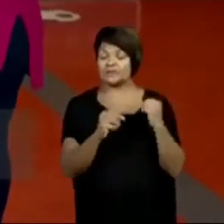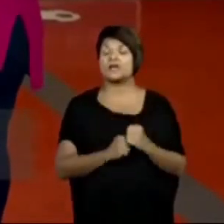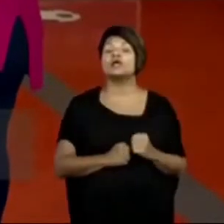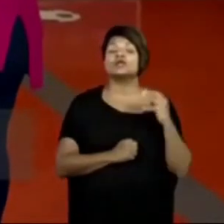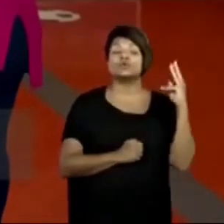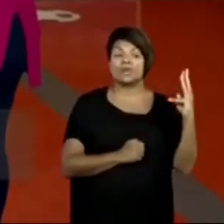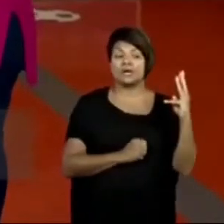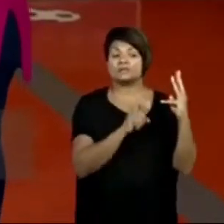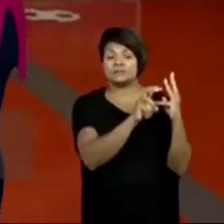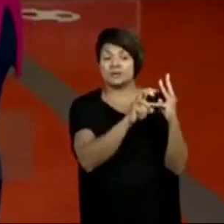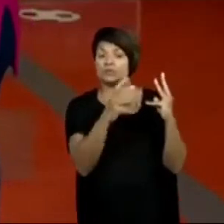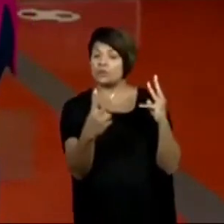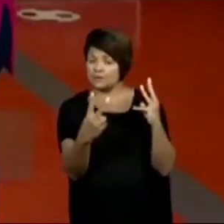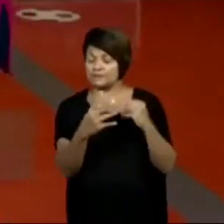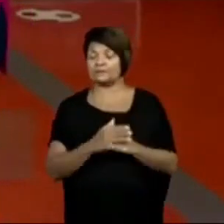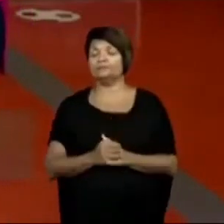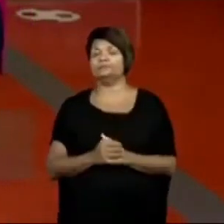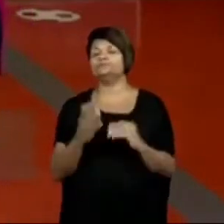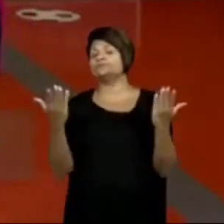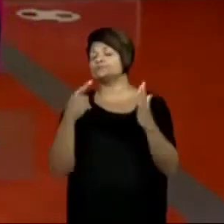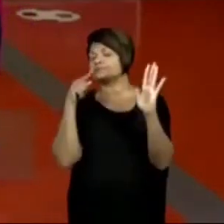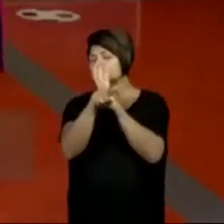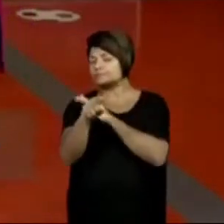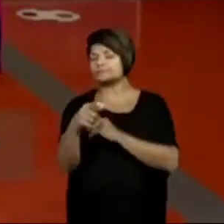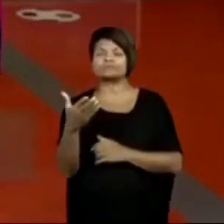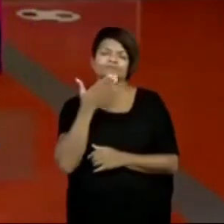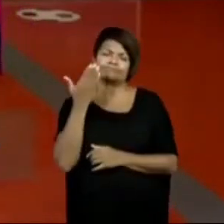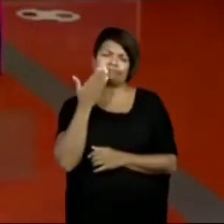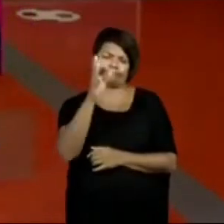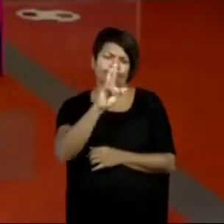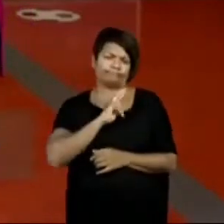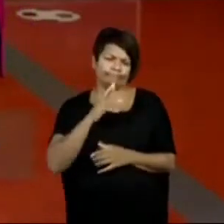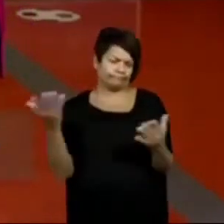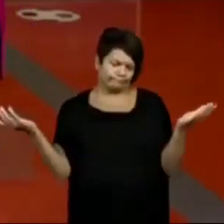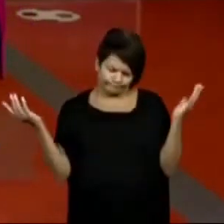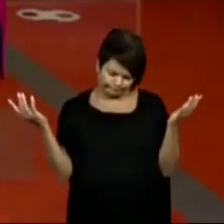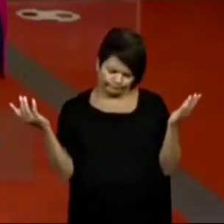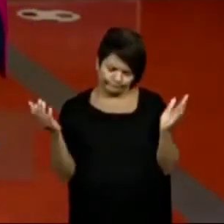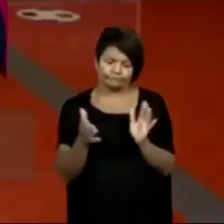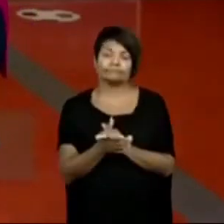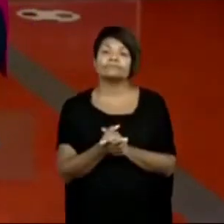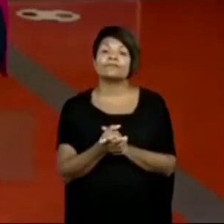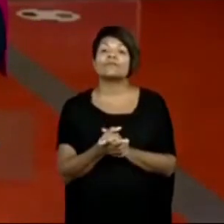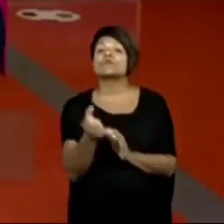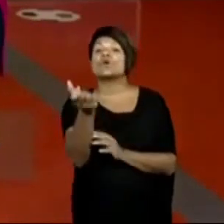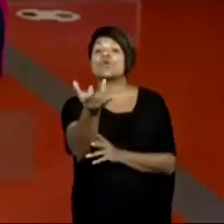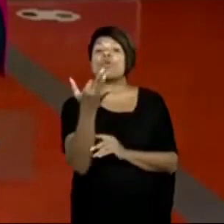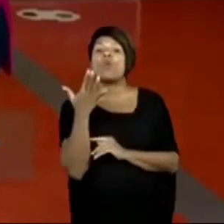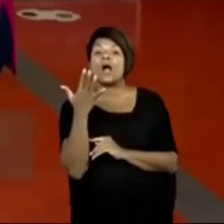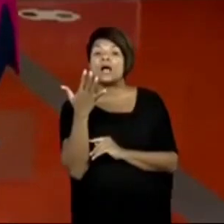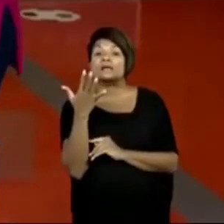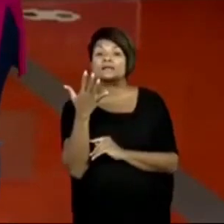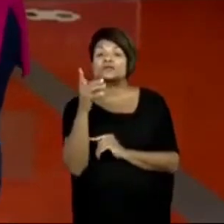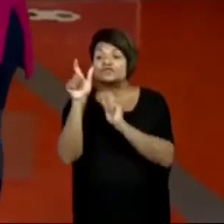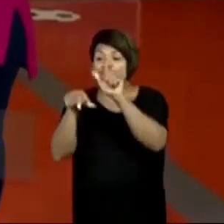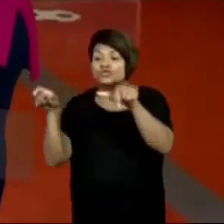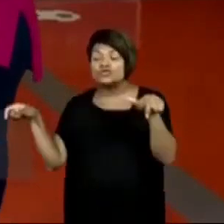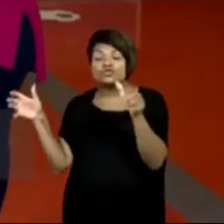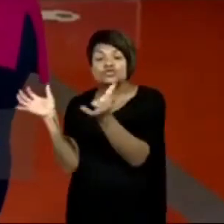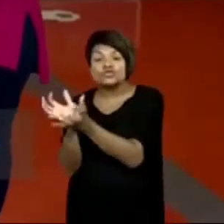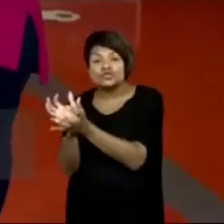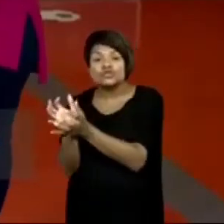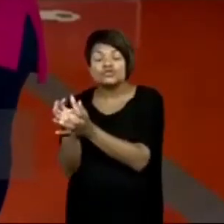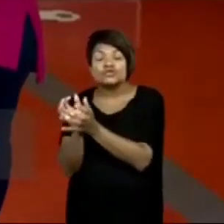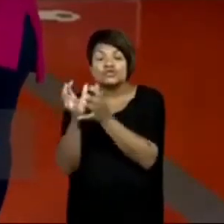2. Agora eu vou fazer uma pergunta que vai ficar muito fácil, já que vocês visualizaram tudo isso. Quantos jogadores ficam em